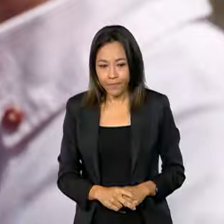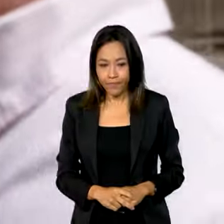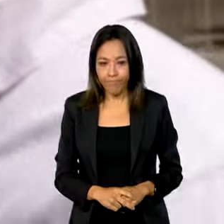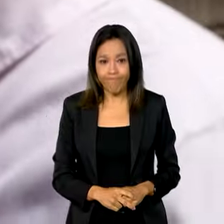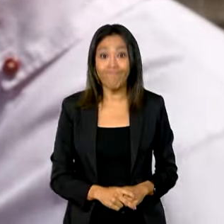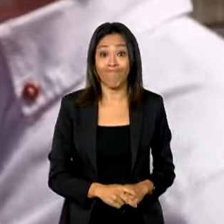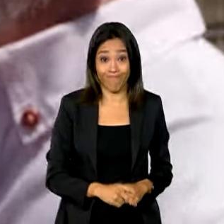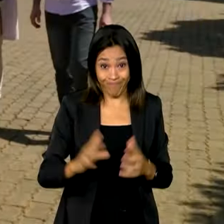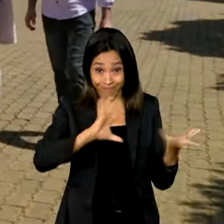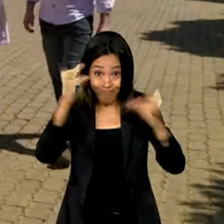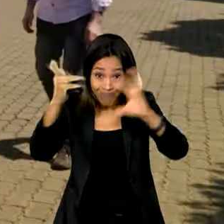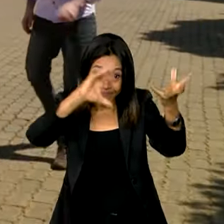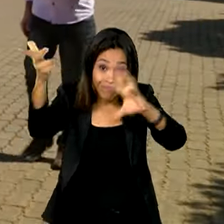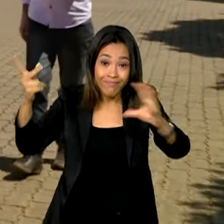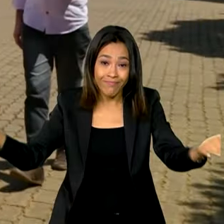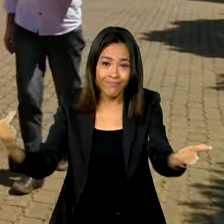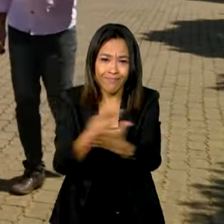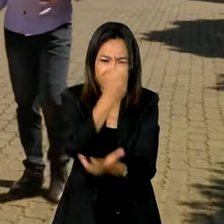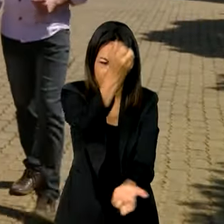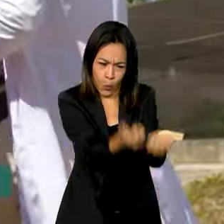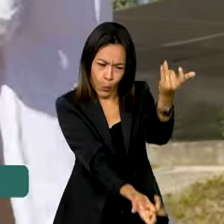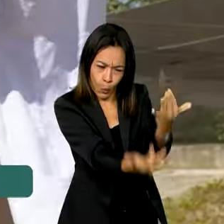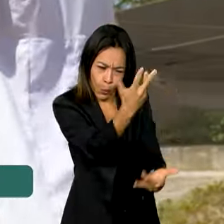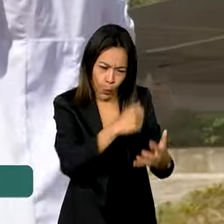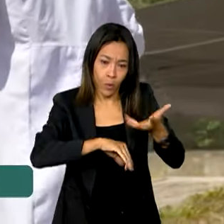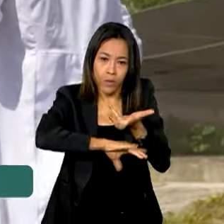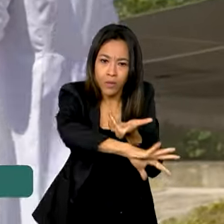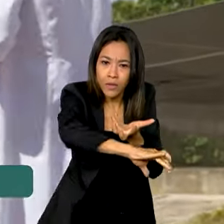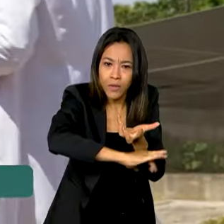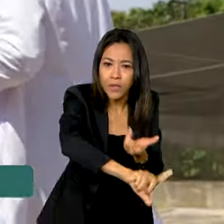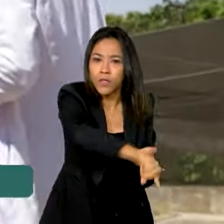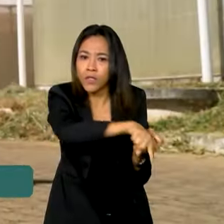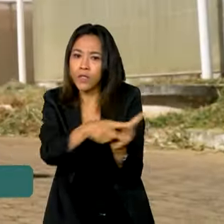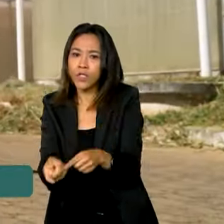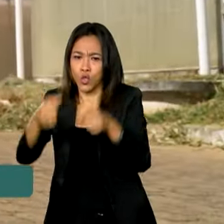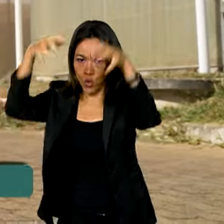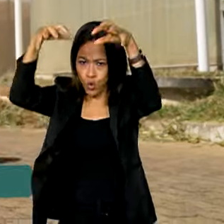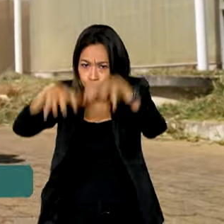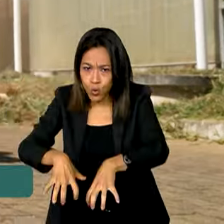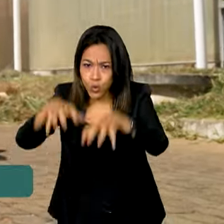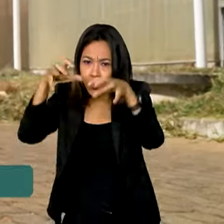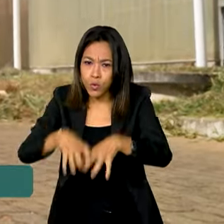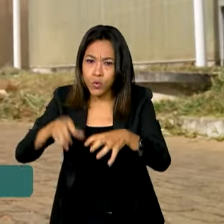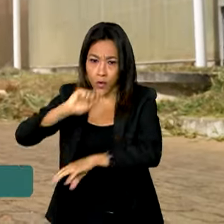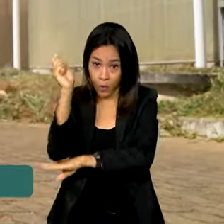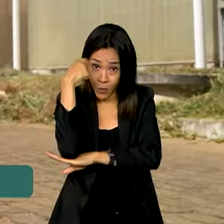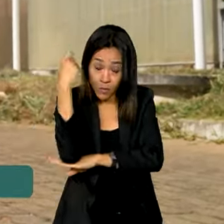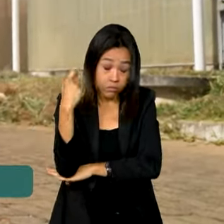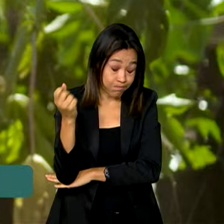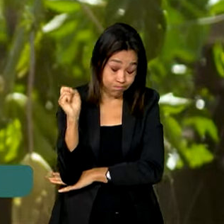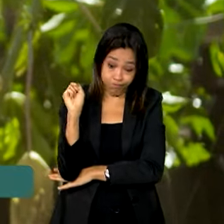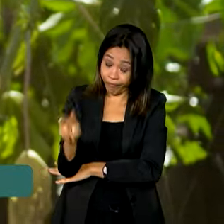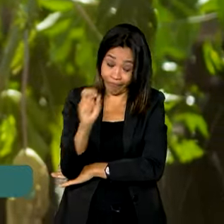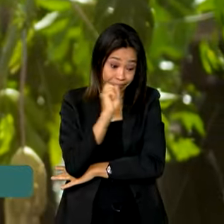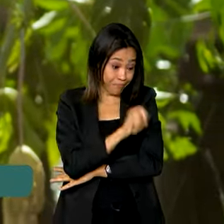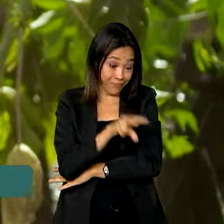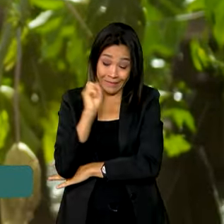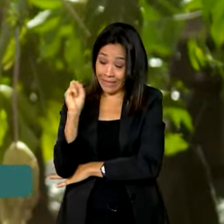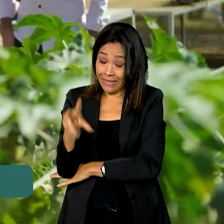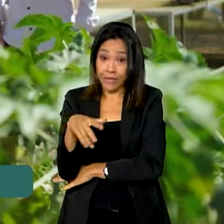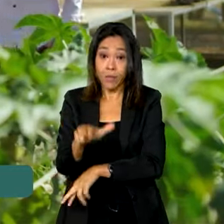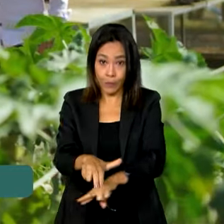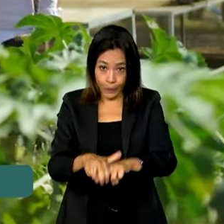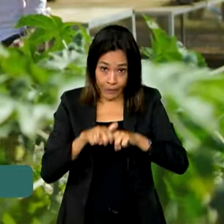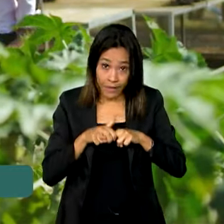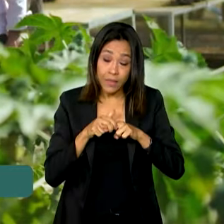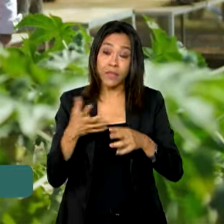Eventos extremos como as queimadas no Pantanal e as chuvas no Rio Grande do Sul estão cada vez mais frequentes. Por isso,